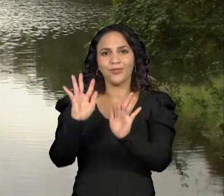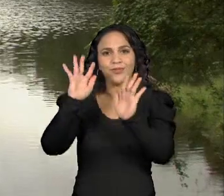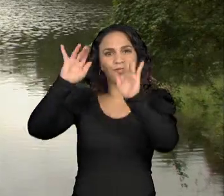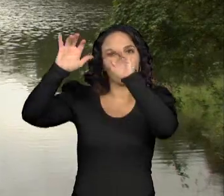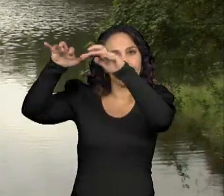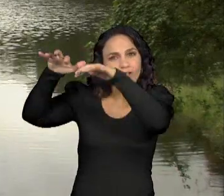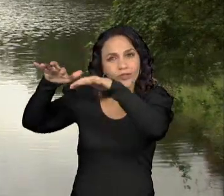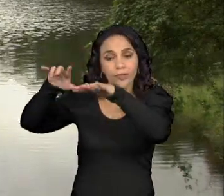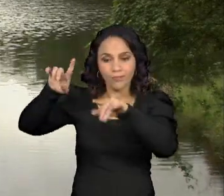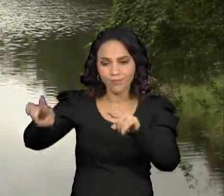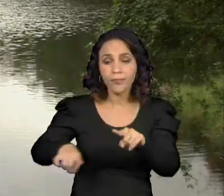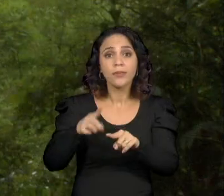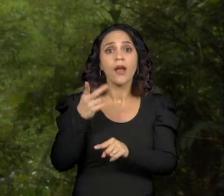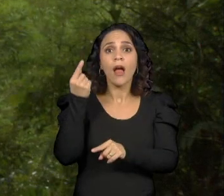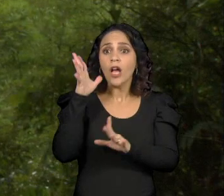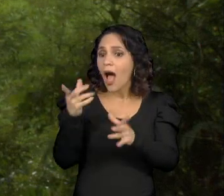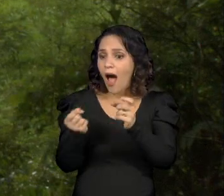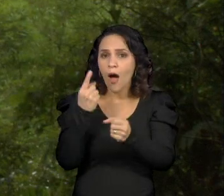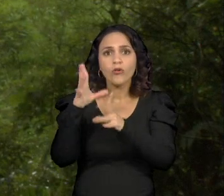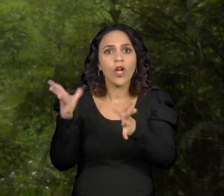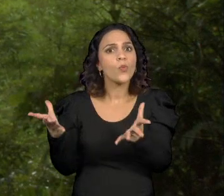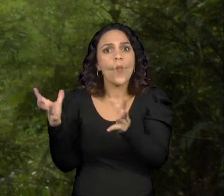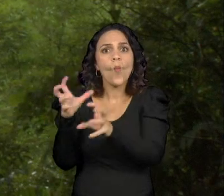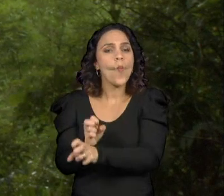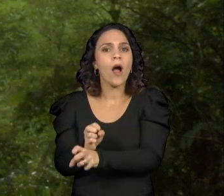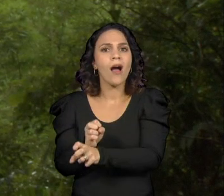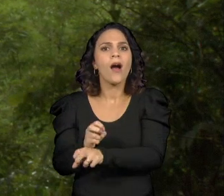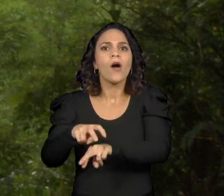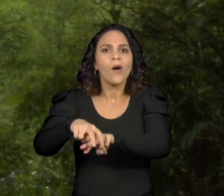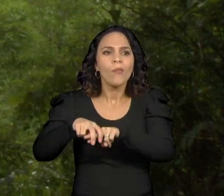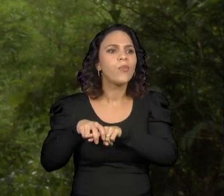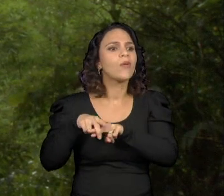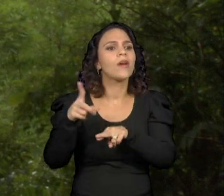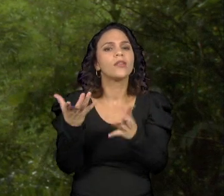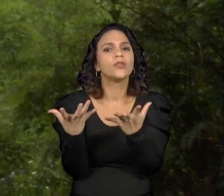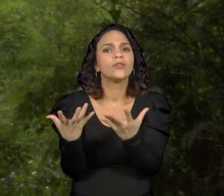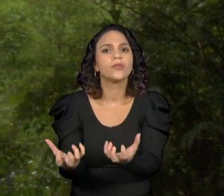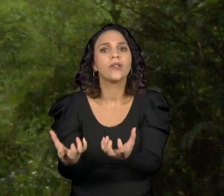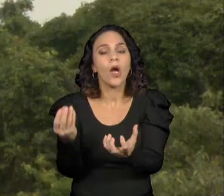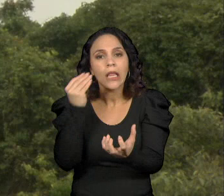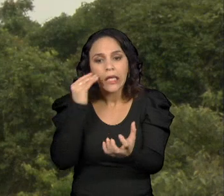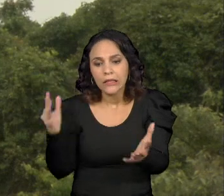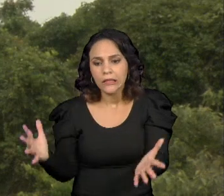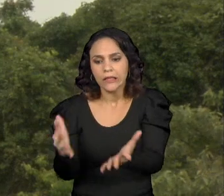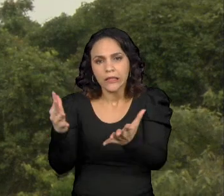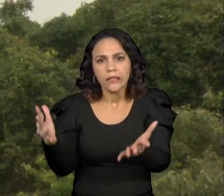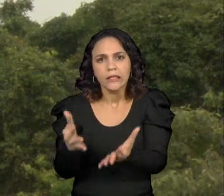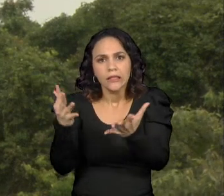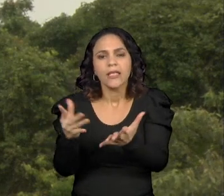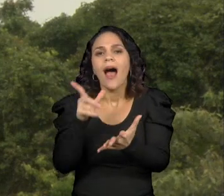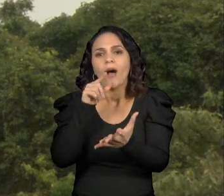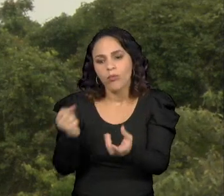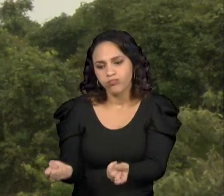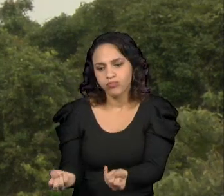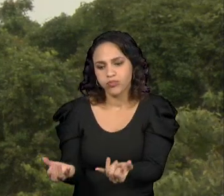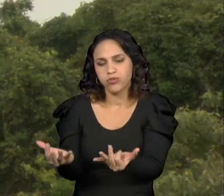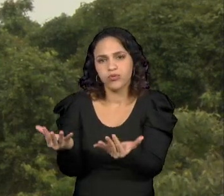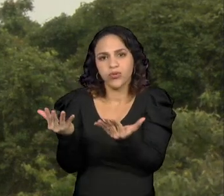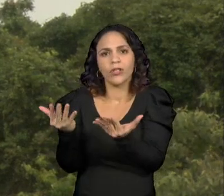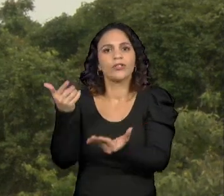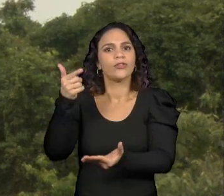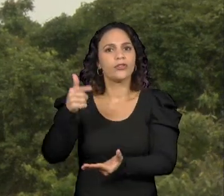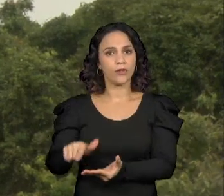nascentes que desapareceram, né, por meio das atividades, que possam ser reavivadas. A floresta, ela